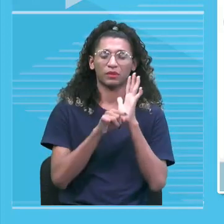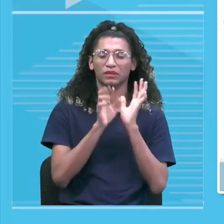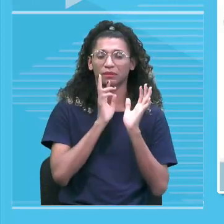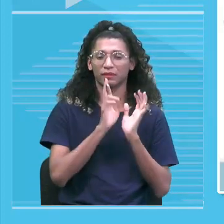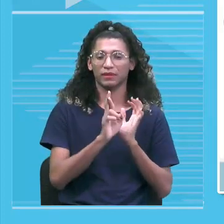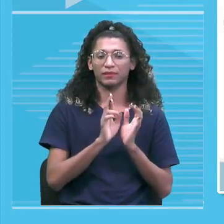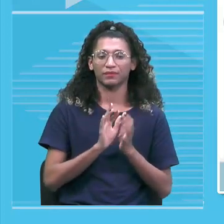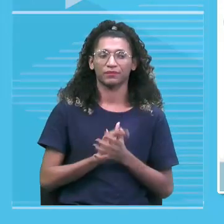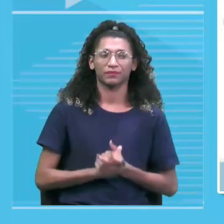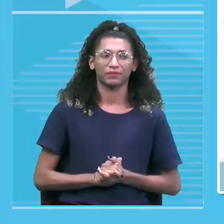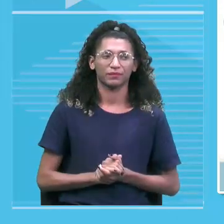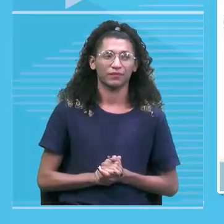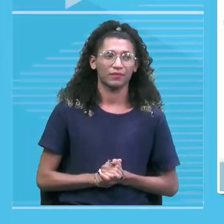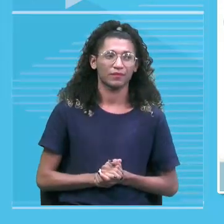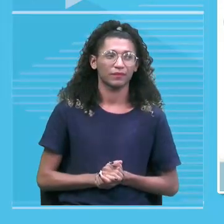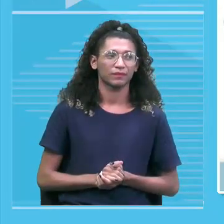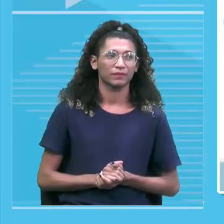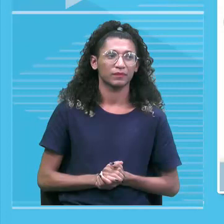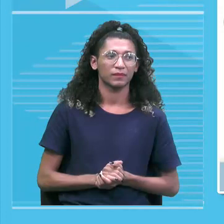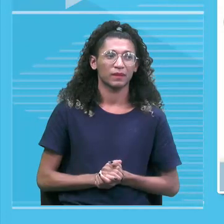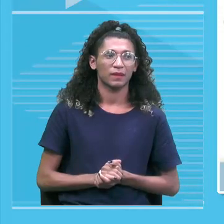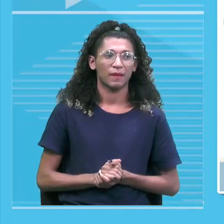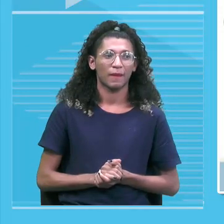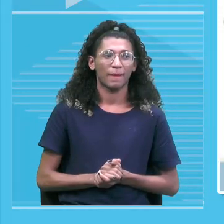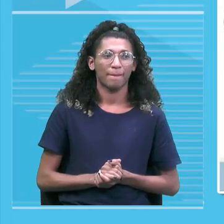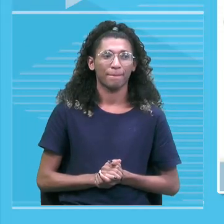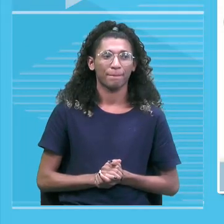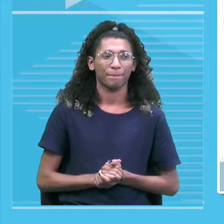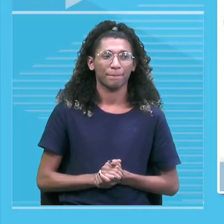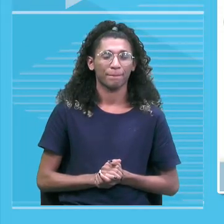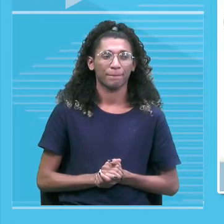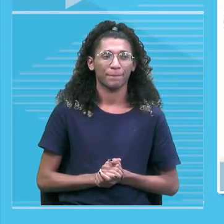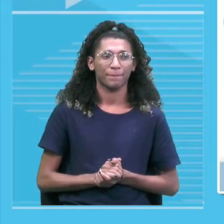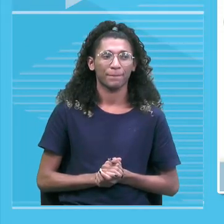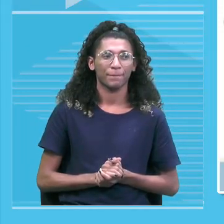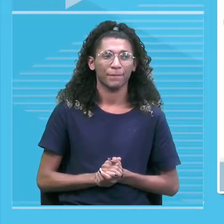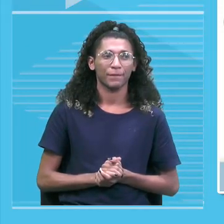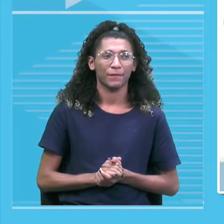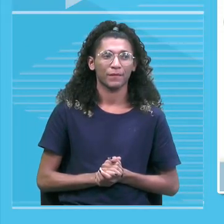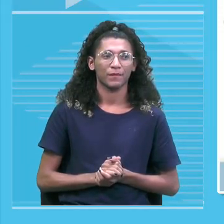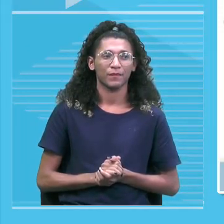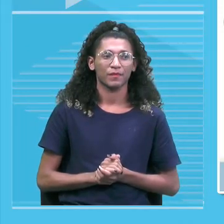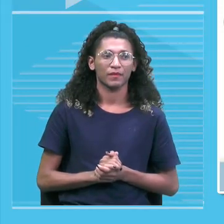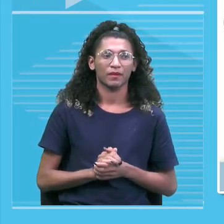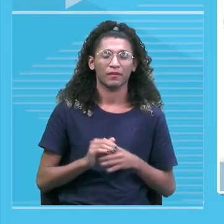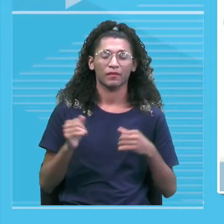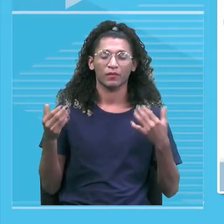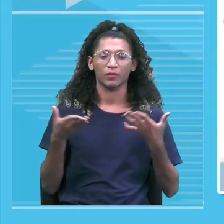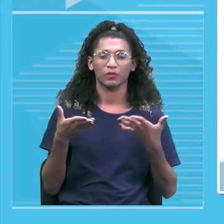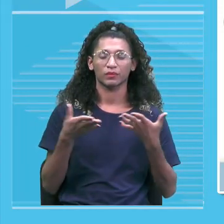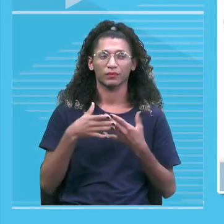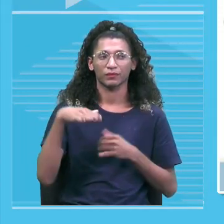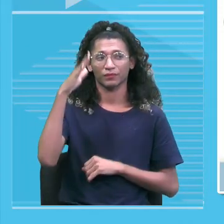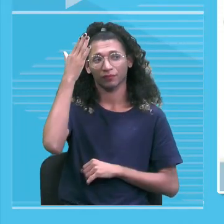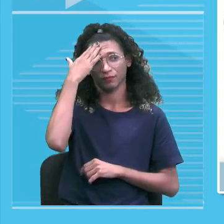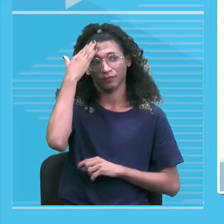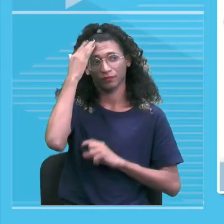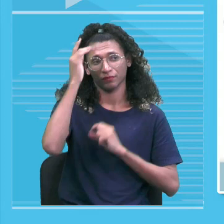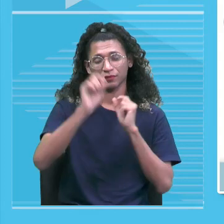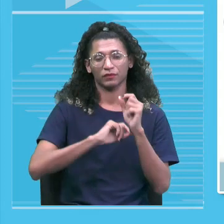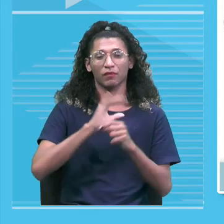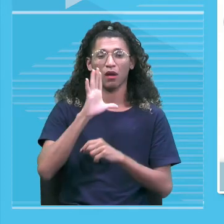vamos lá jovens para começar a gente vai compreender o que são